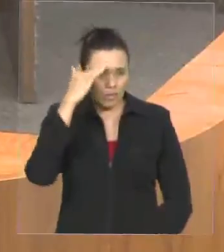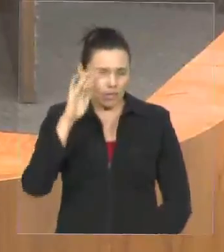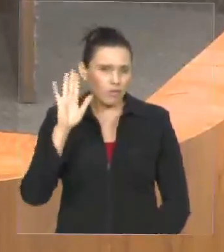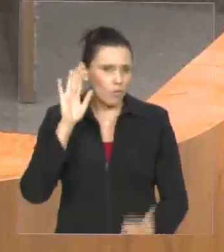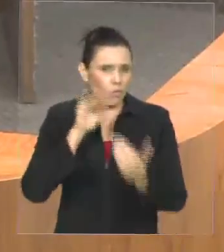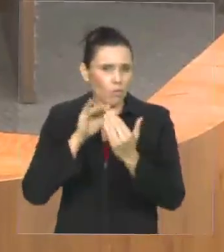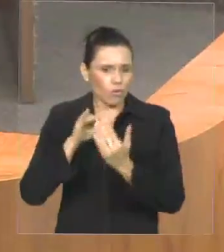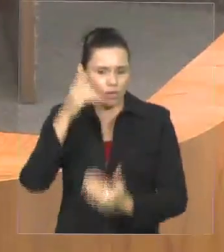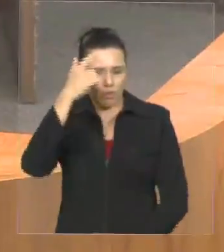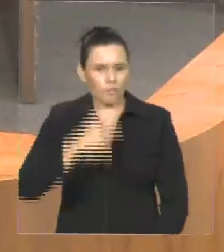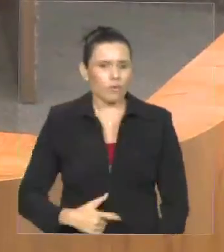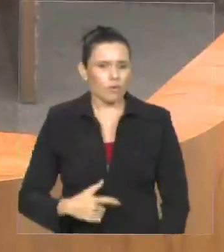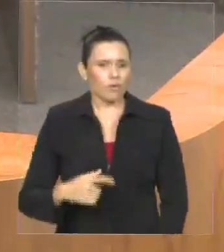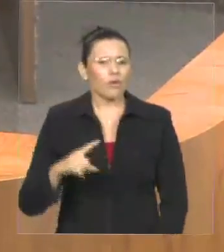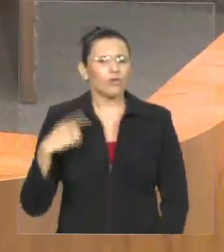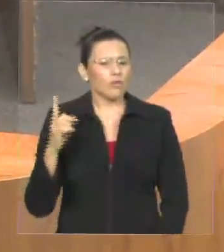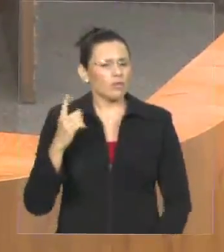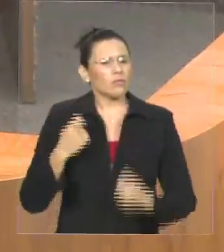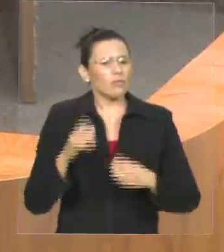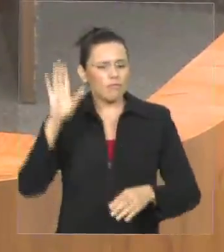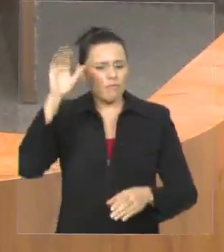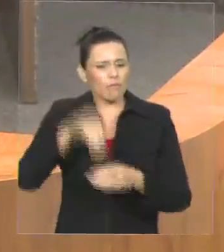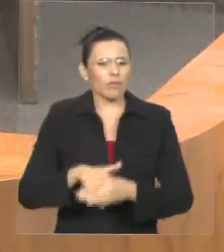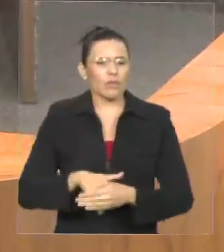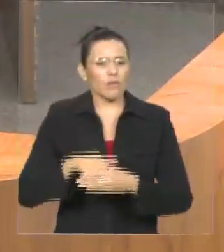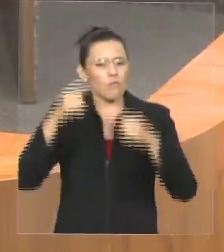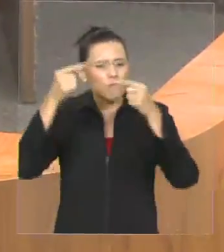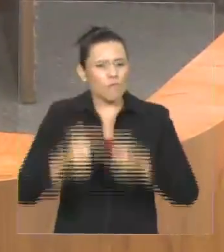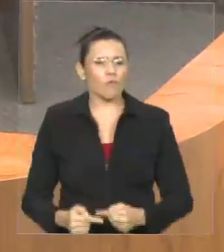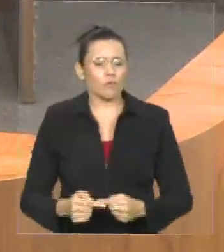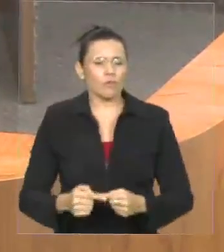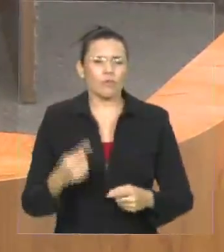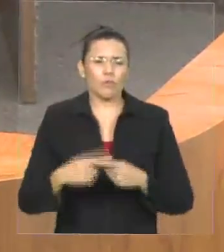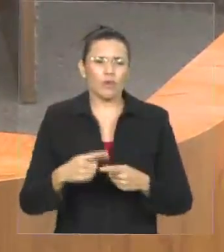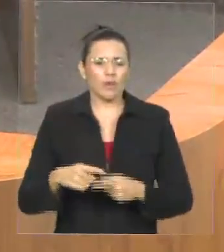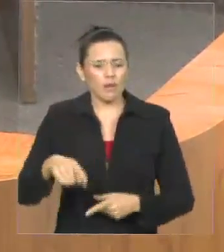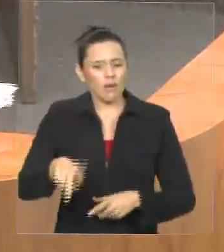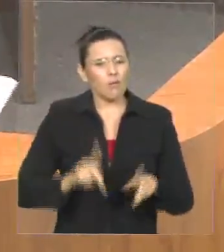porque o povo do Maranhão não merece ser penalizado pelo governo do Estado.